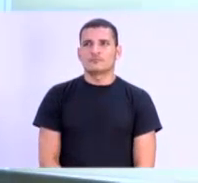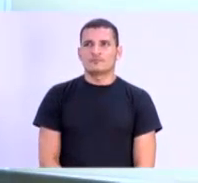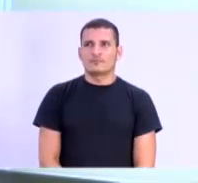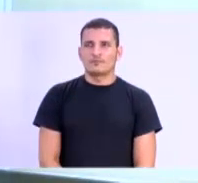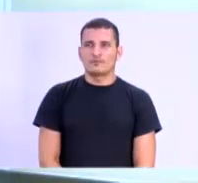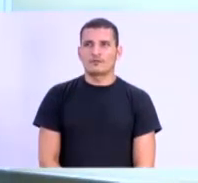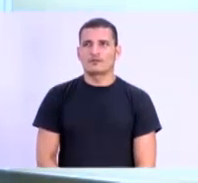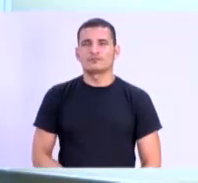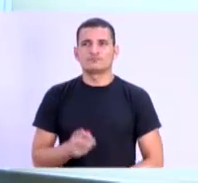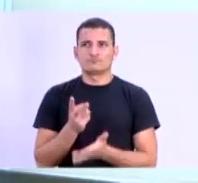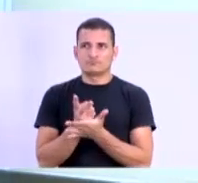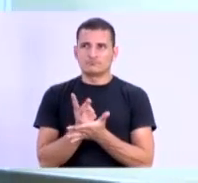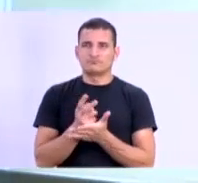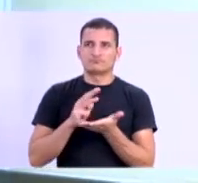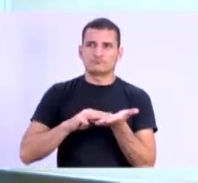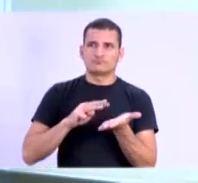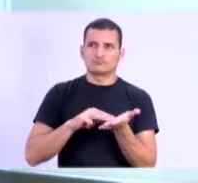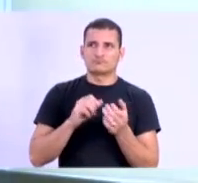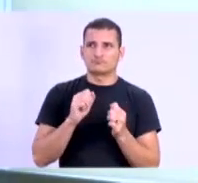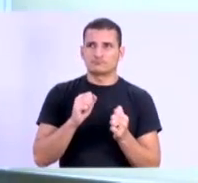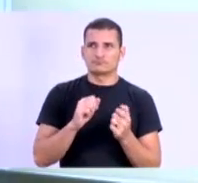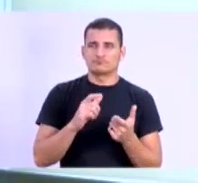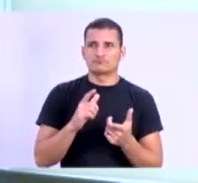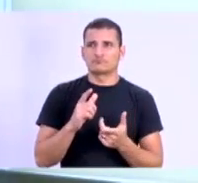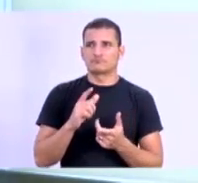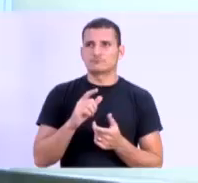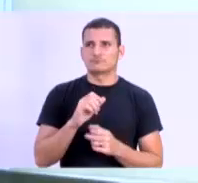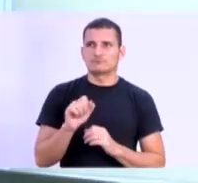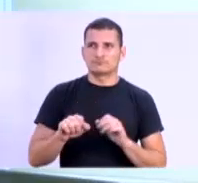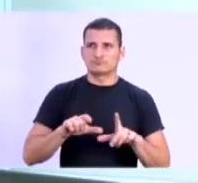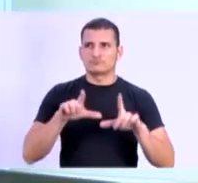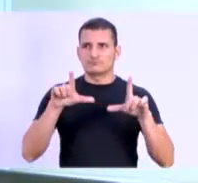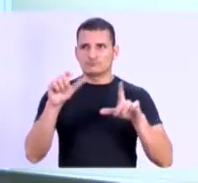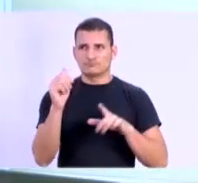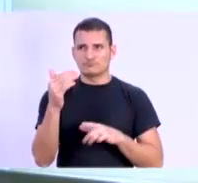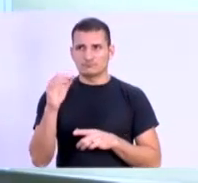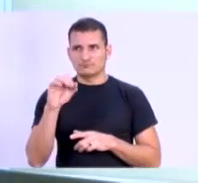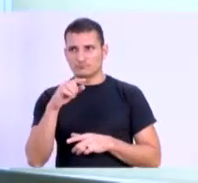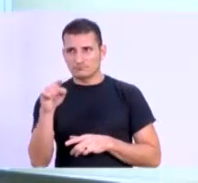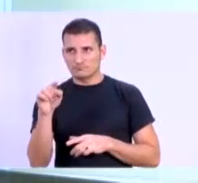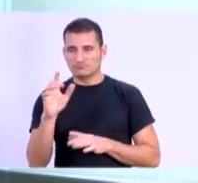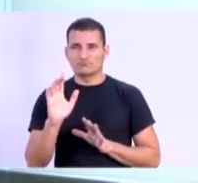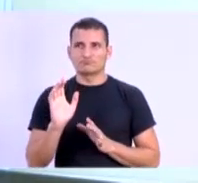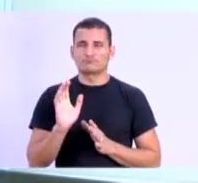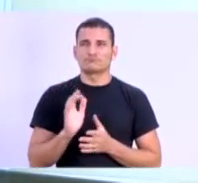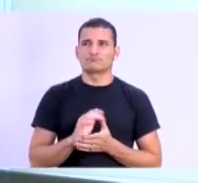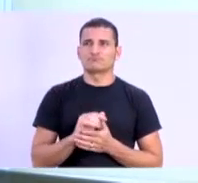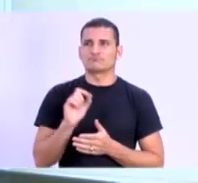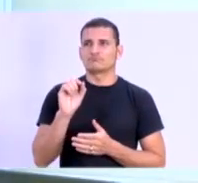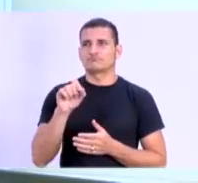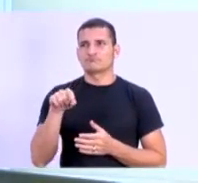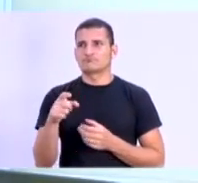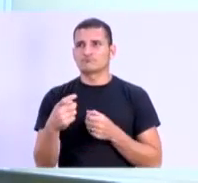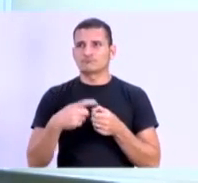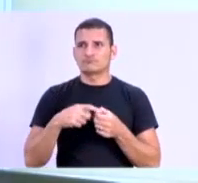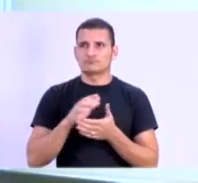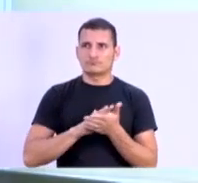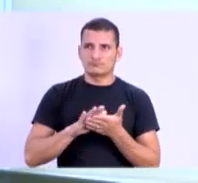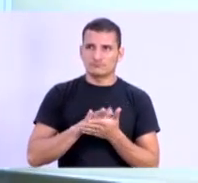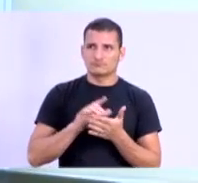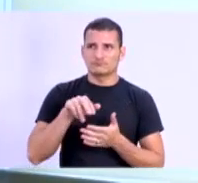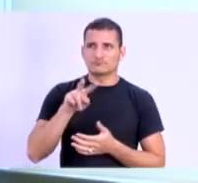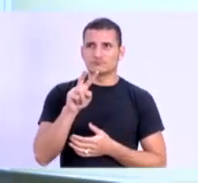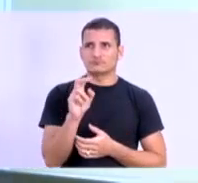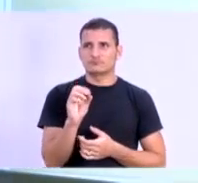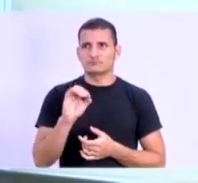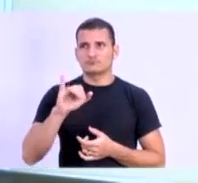É a mesma coisa dos métodos. Eu posso apenas mandar executar uma determinada ação sem me preocupar com o que ele vai retornar. Aí é um método tipo